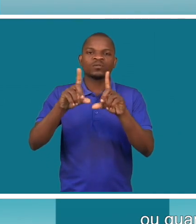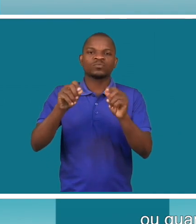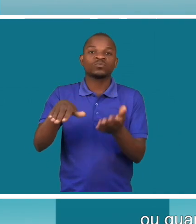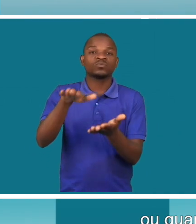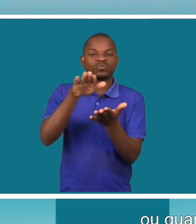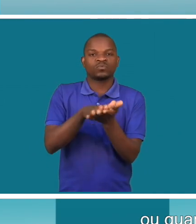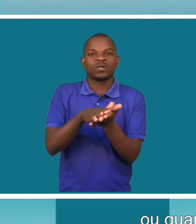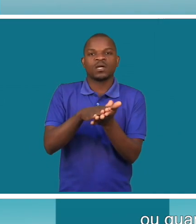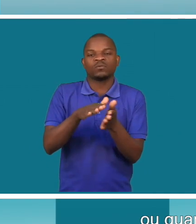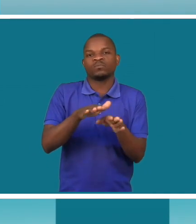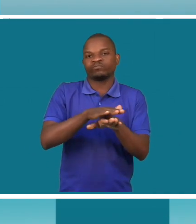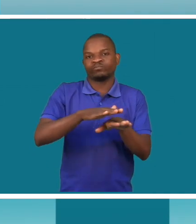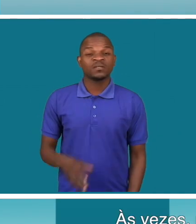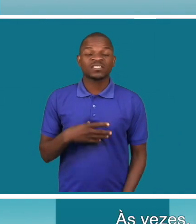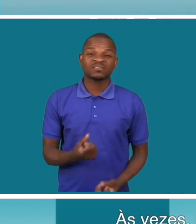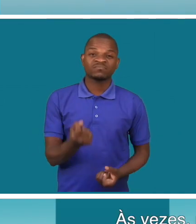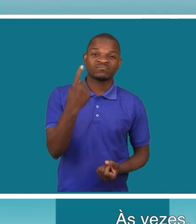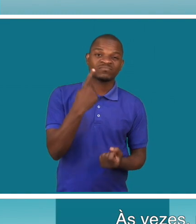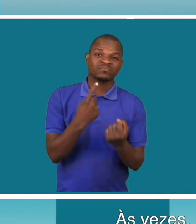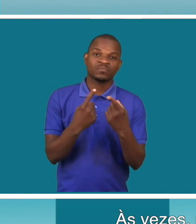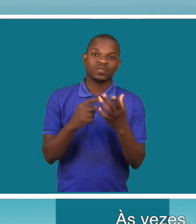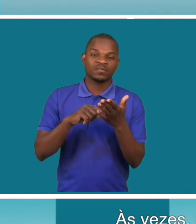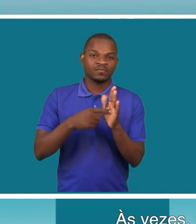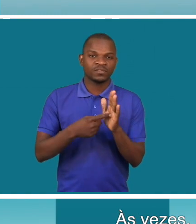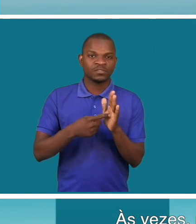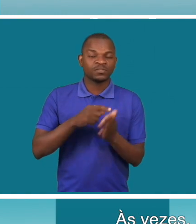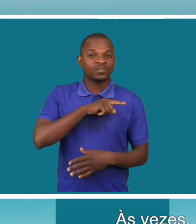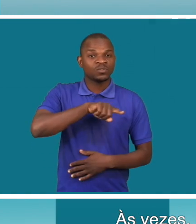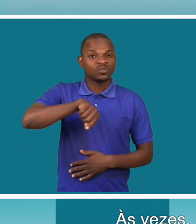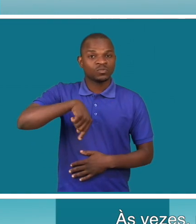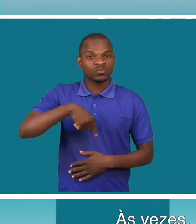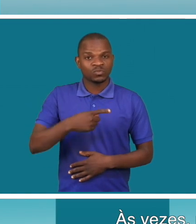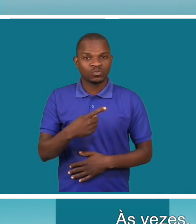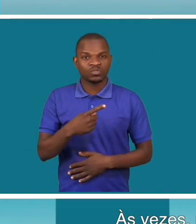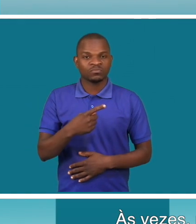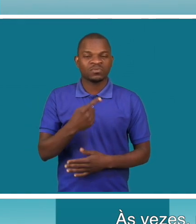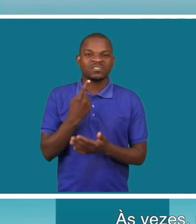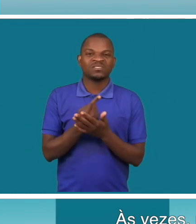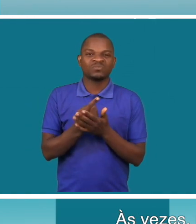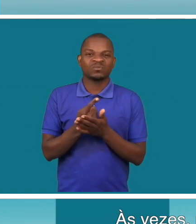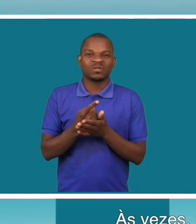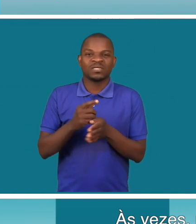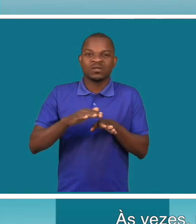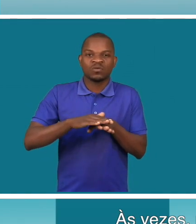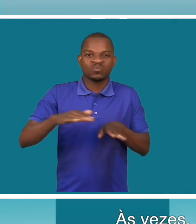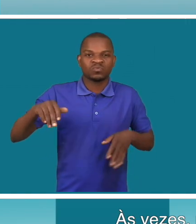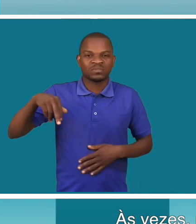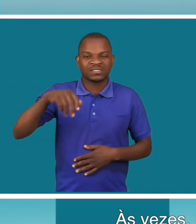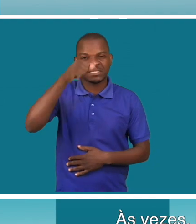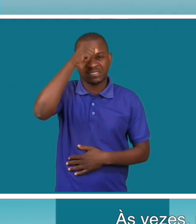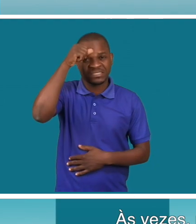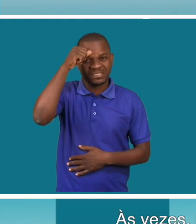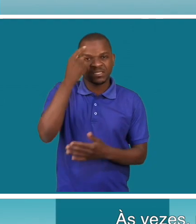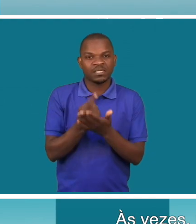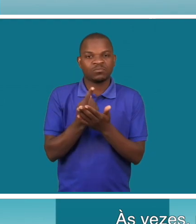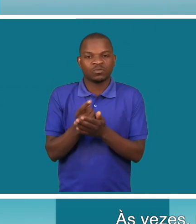atividade nestes locais. Às vezes, nós temos que entrar na estrada, andarmos